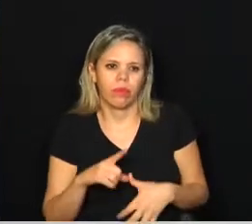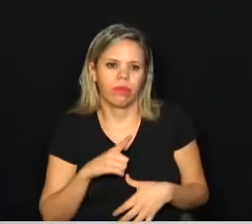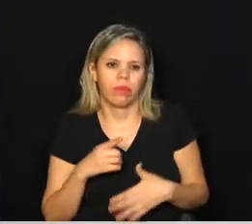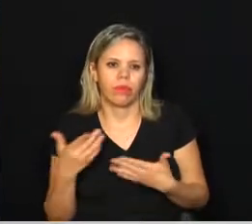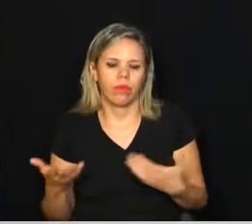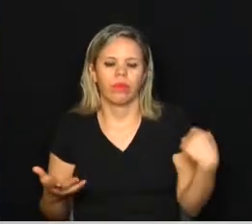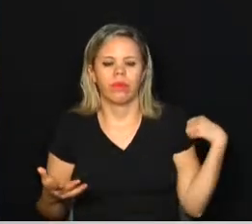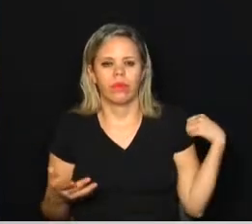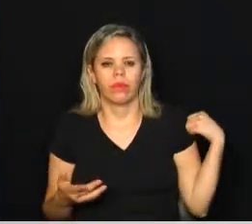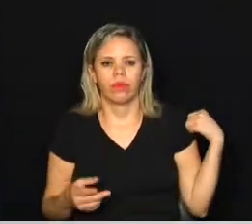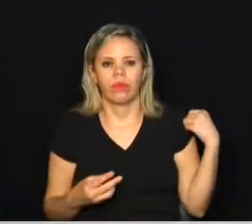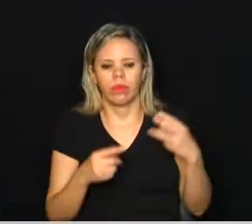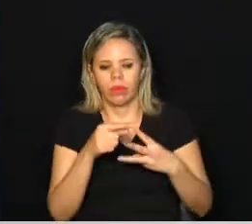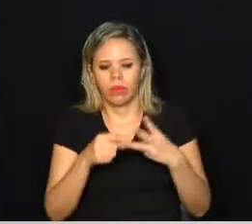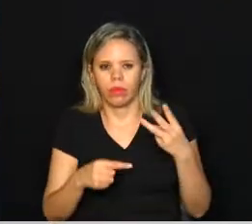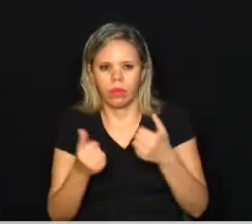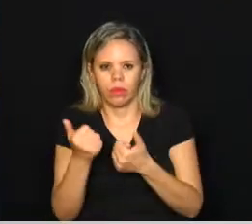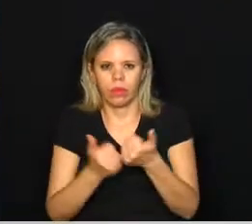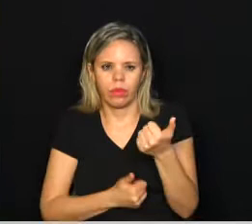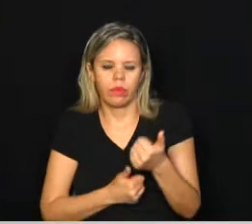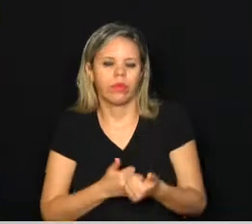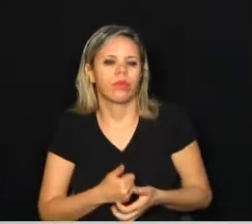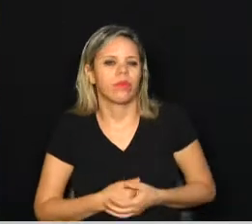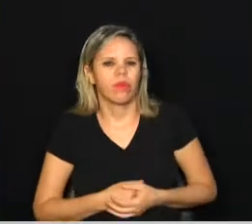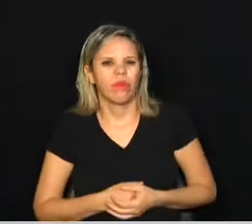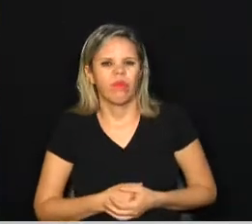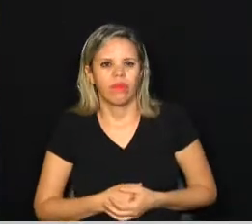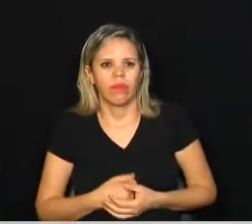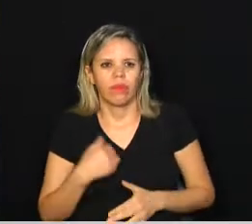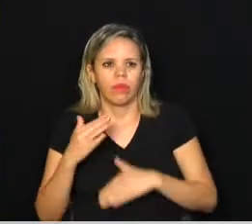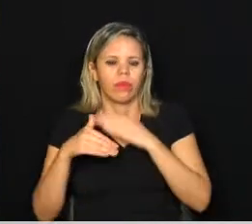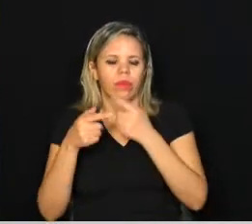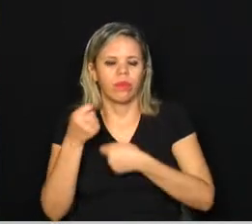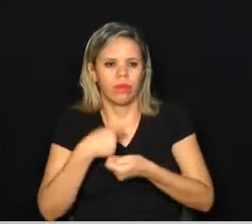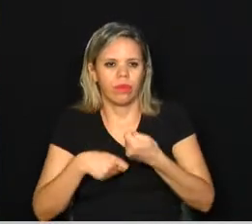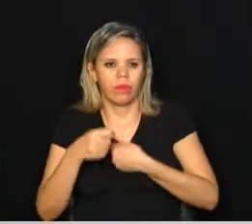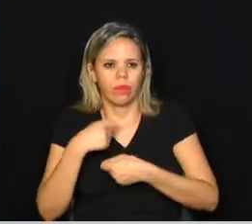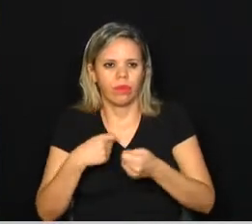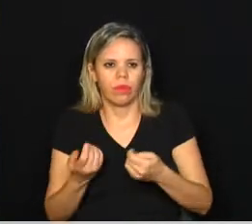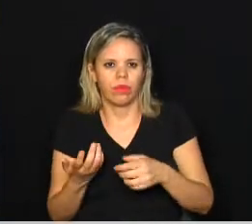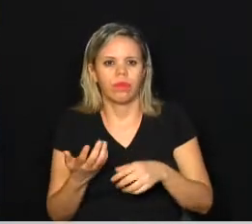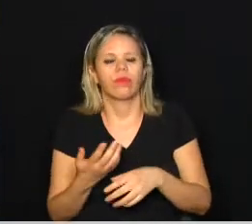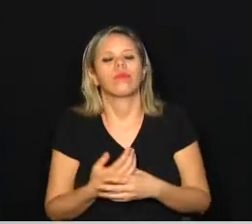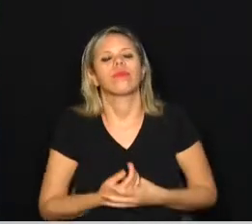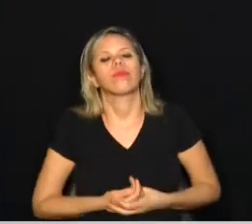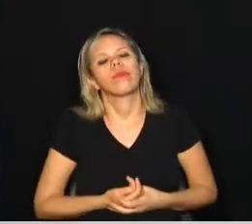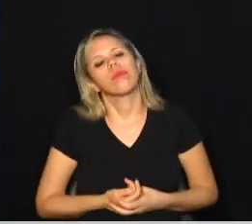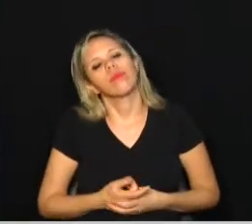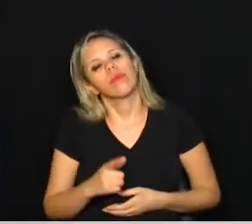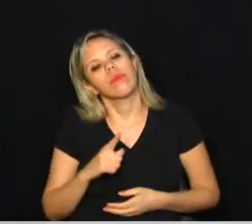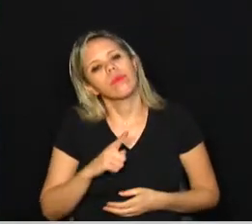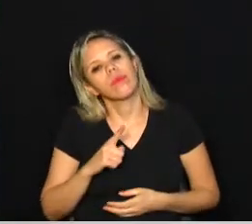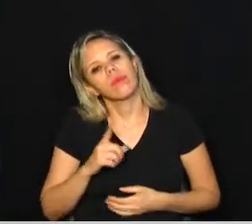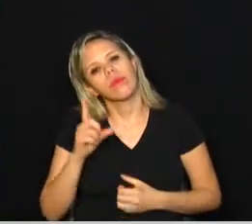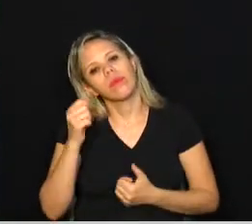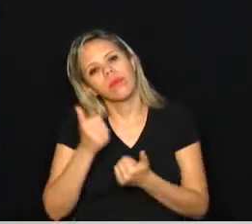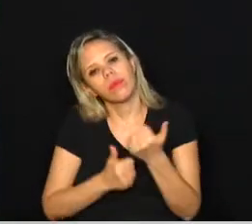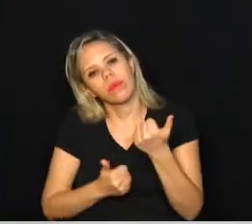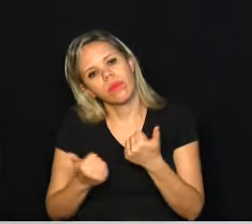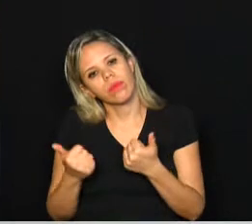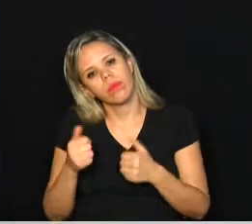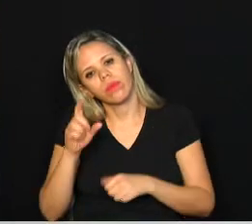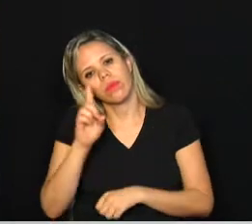3 diretorias. Uma diretoria é a diretoria de Desenvolvimento Econômico Inclusivo, temos a diretoria